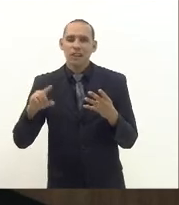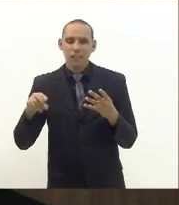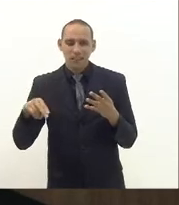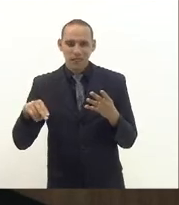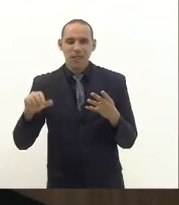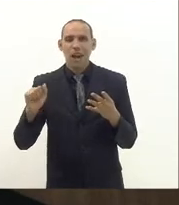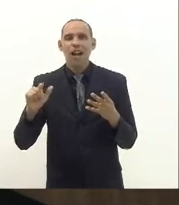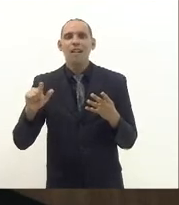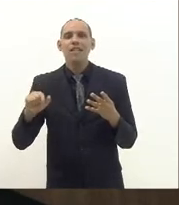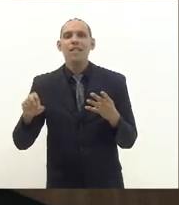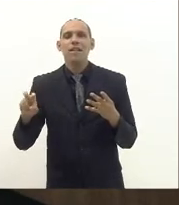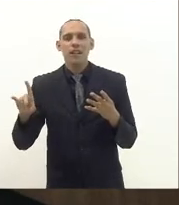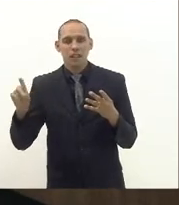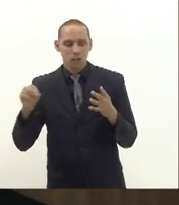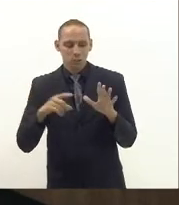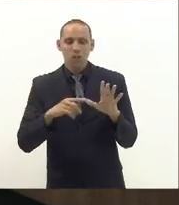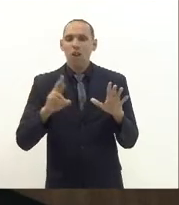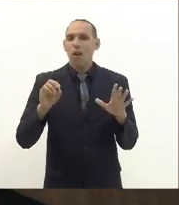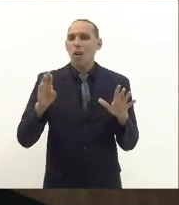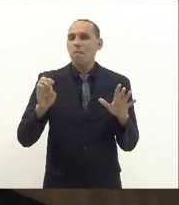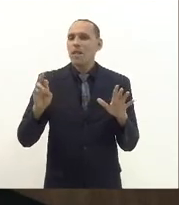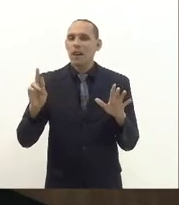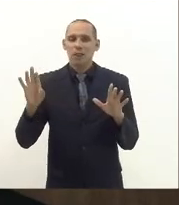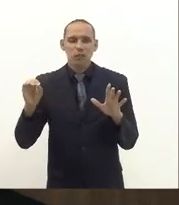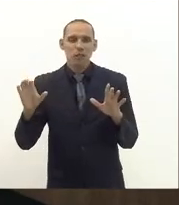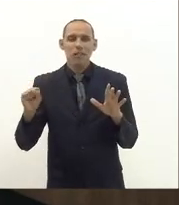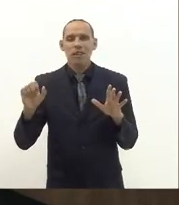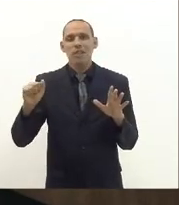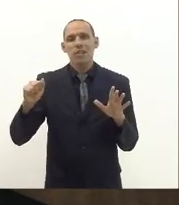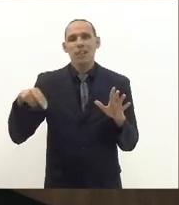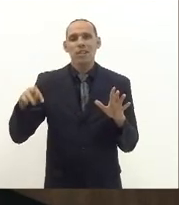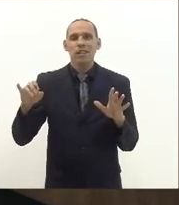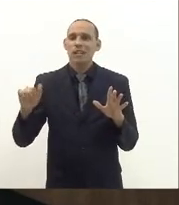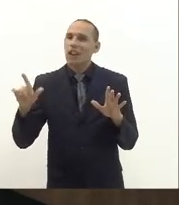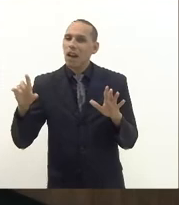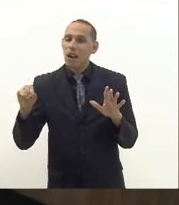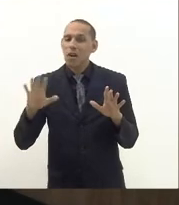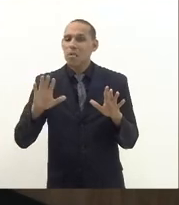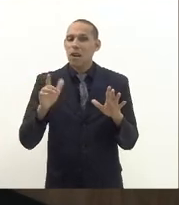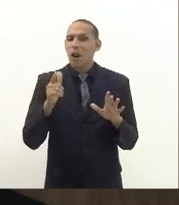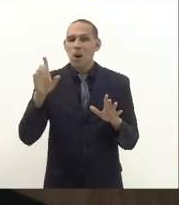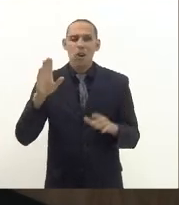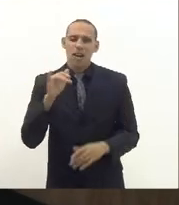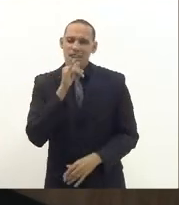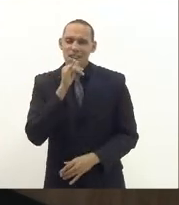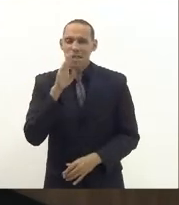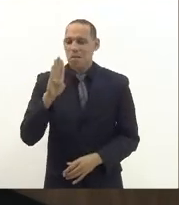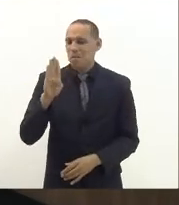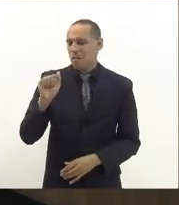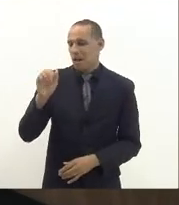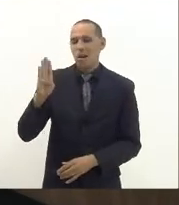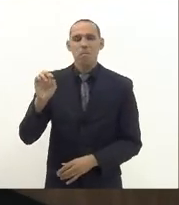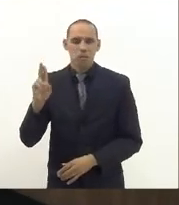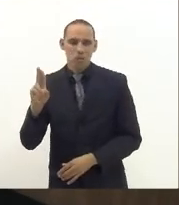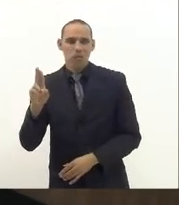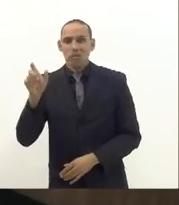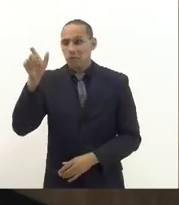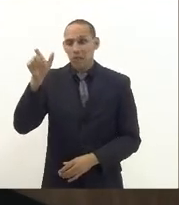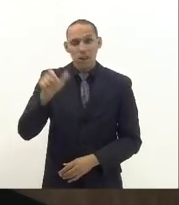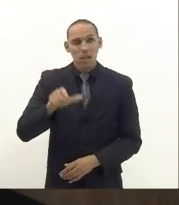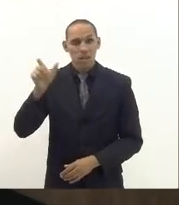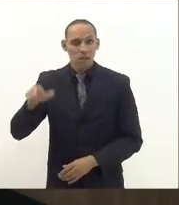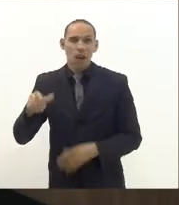Santiago mas é muito triste ver carreiras como atores como o babu que inclusive